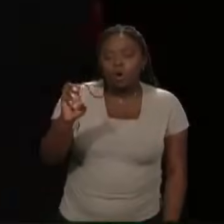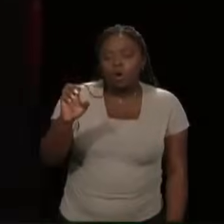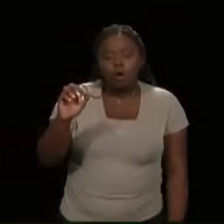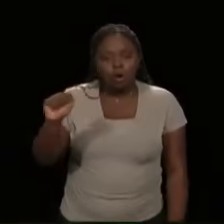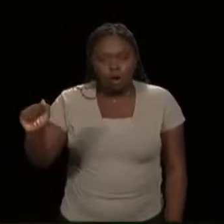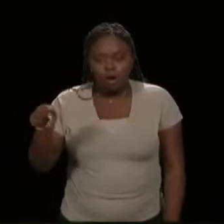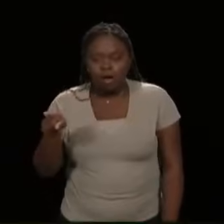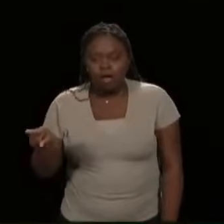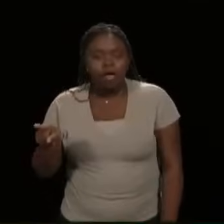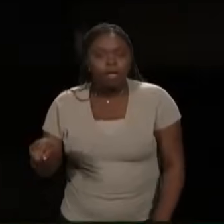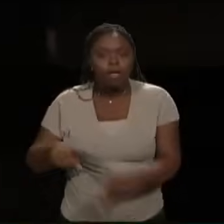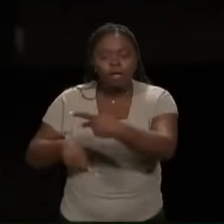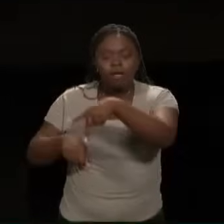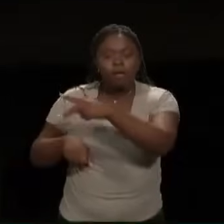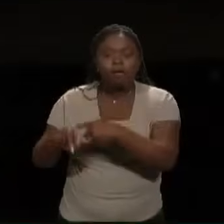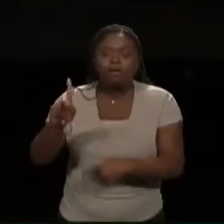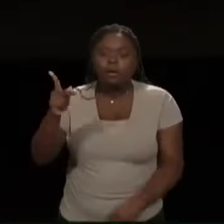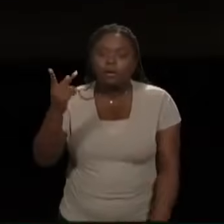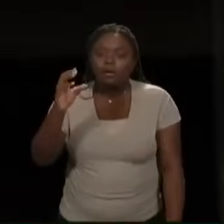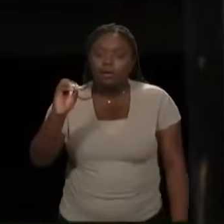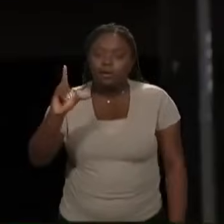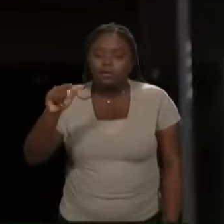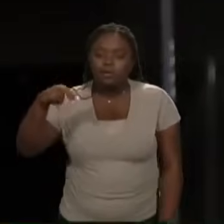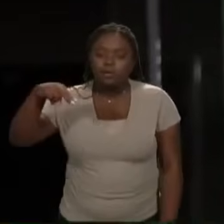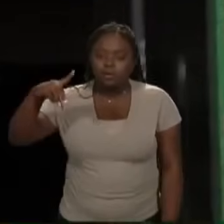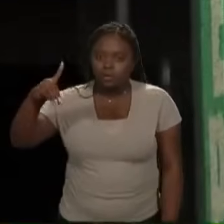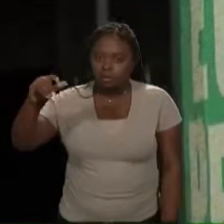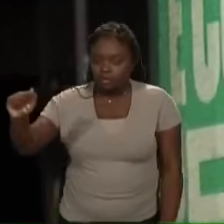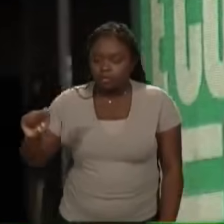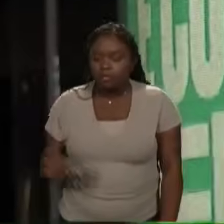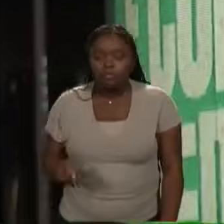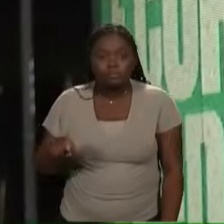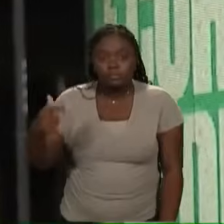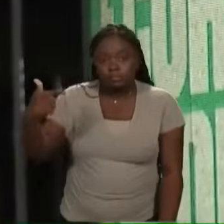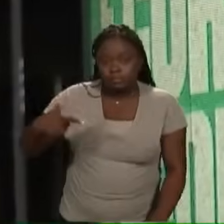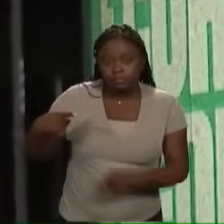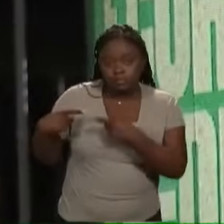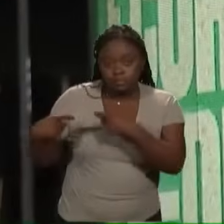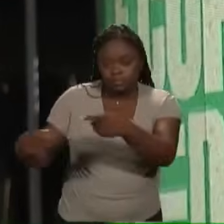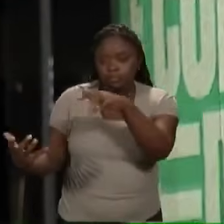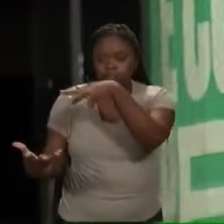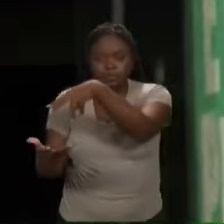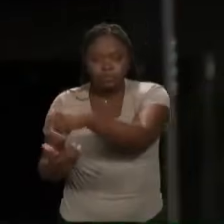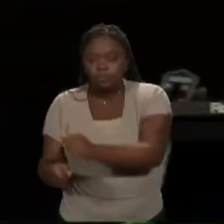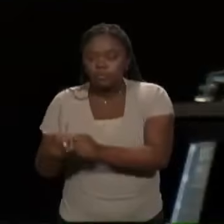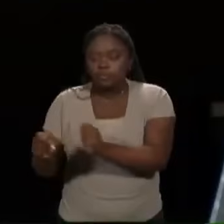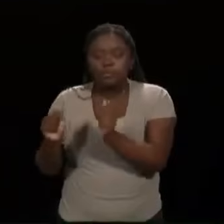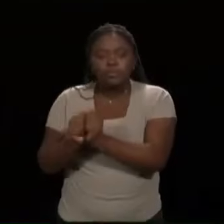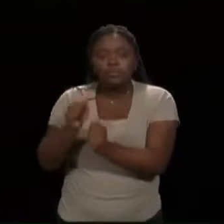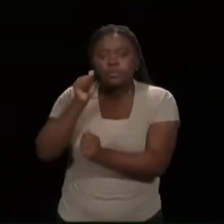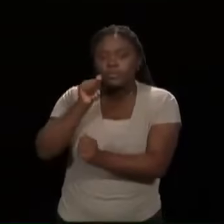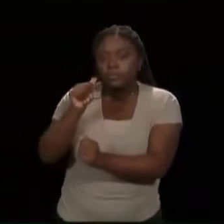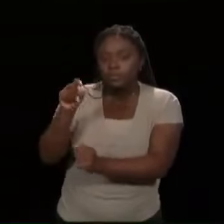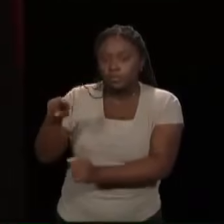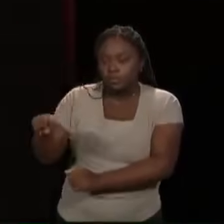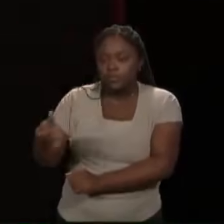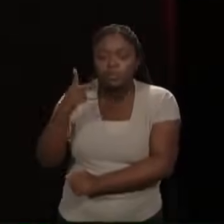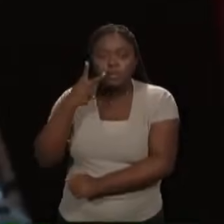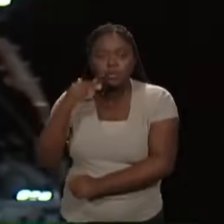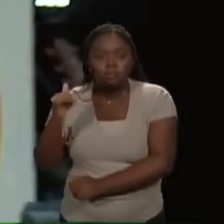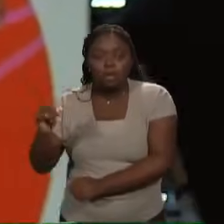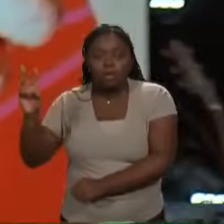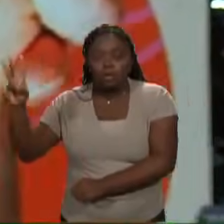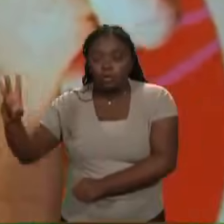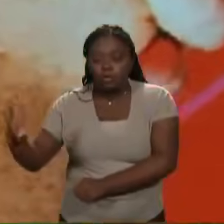era holandesa. Durante a Segunda Guerra Mundial na Alemanha, sabe o que a Corrie fez? Ela, a irmã dela Betsy e o pai dela